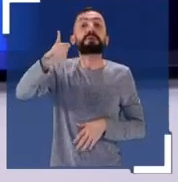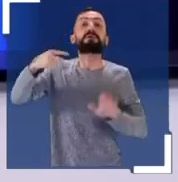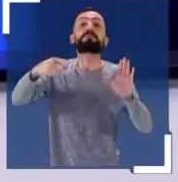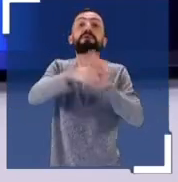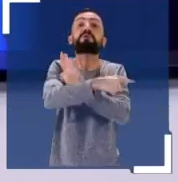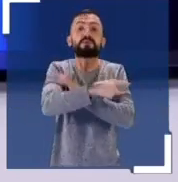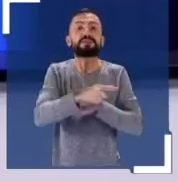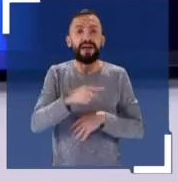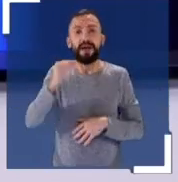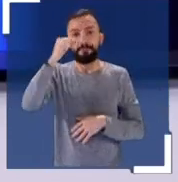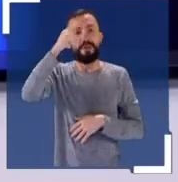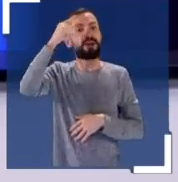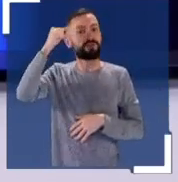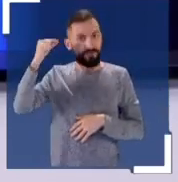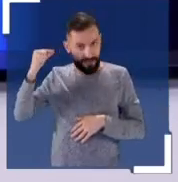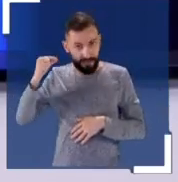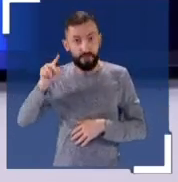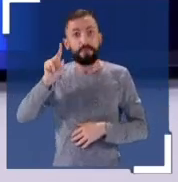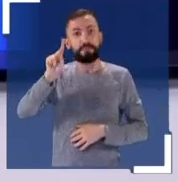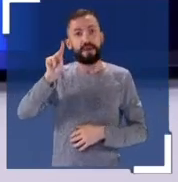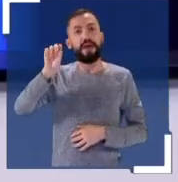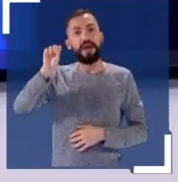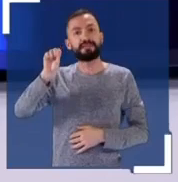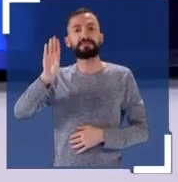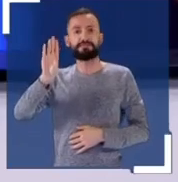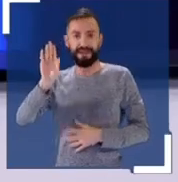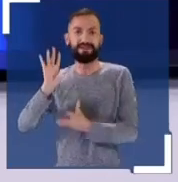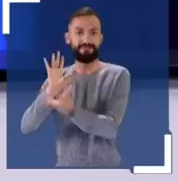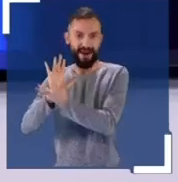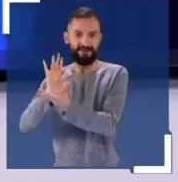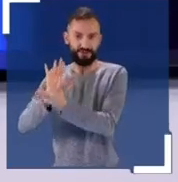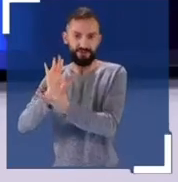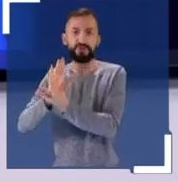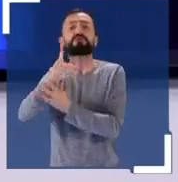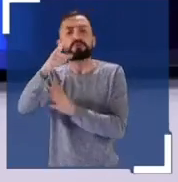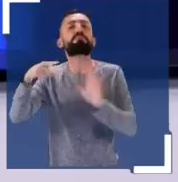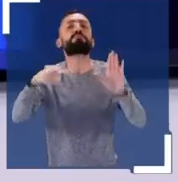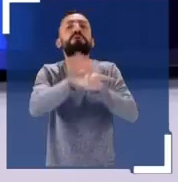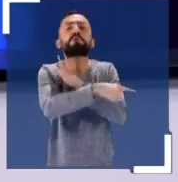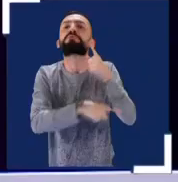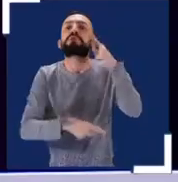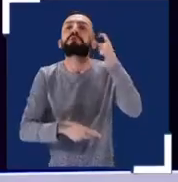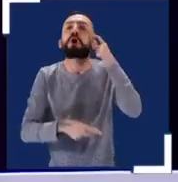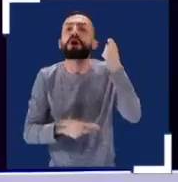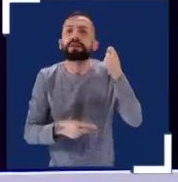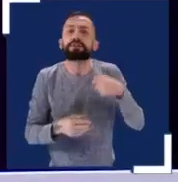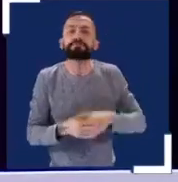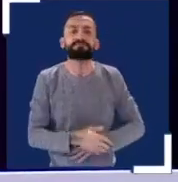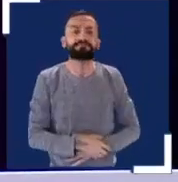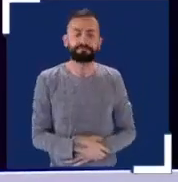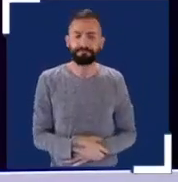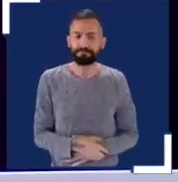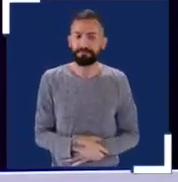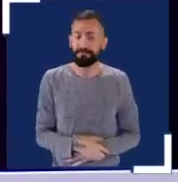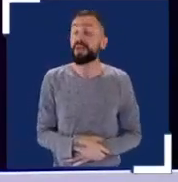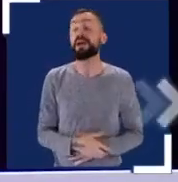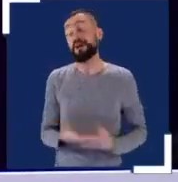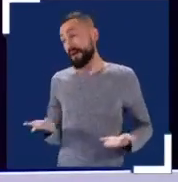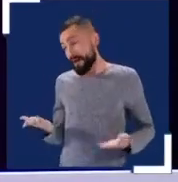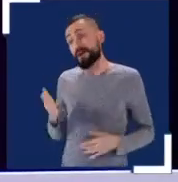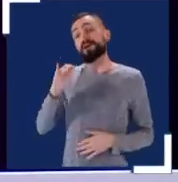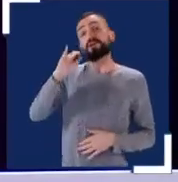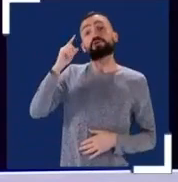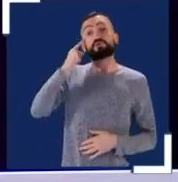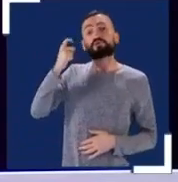Márcio França, candidato do PSB. A sua pergunta para João Dória, 30 segundos. João, eu dediquei